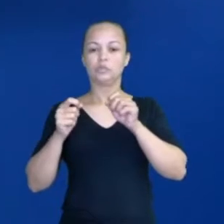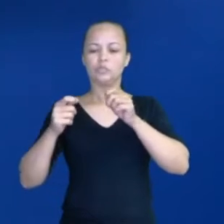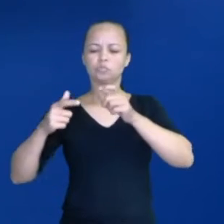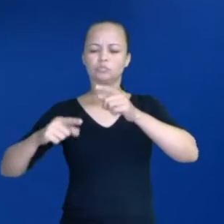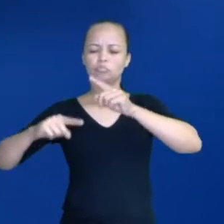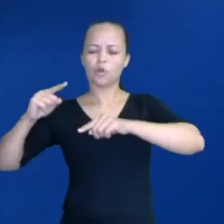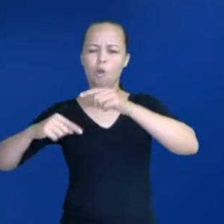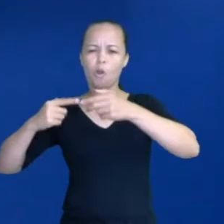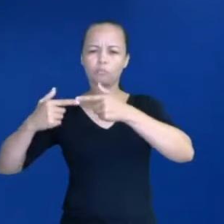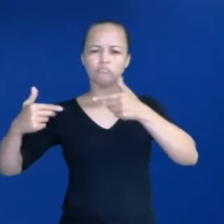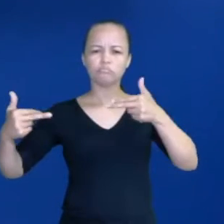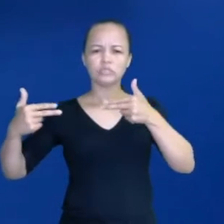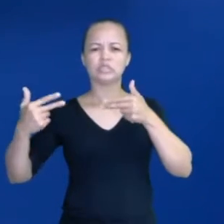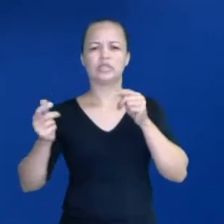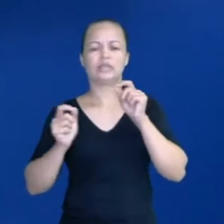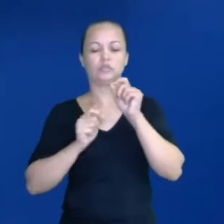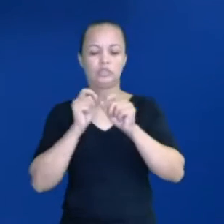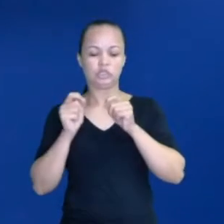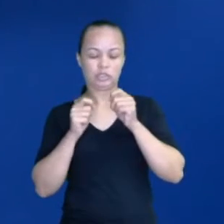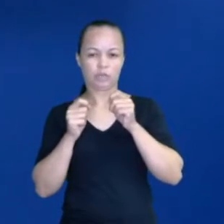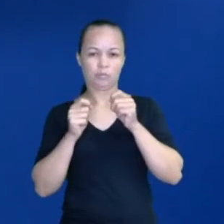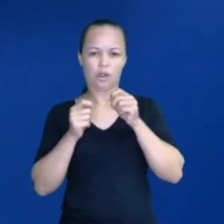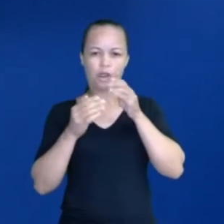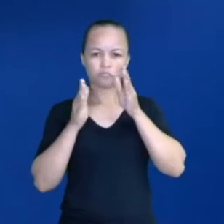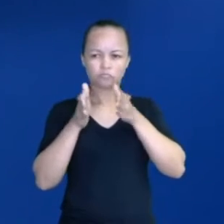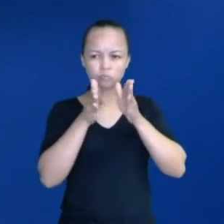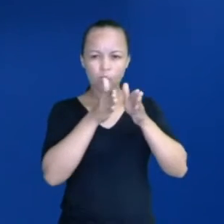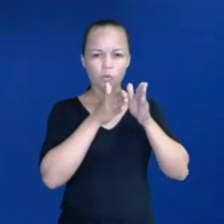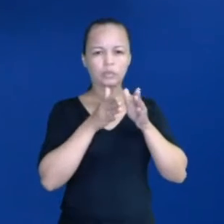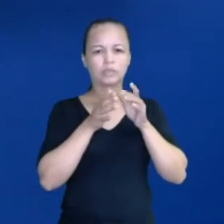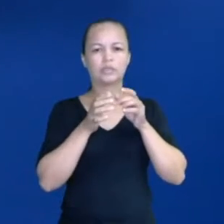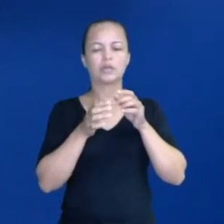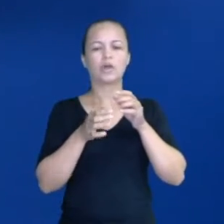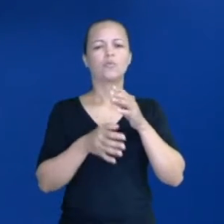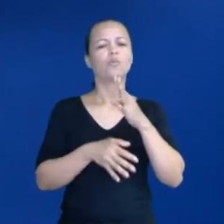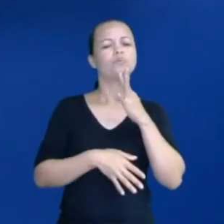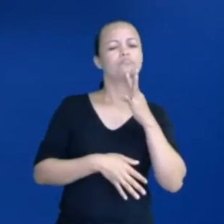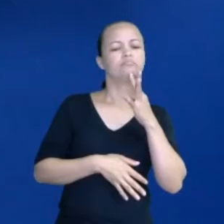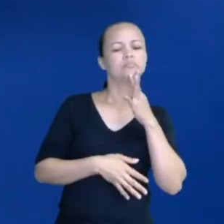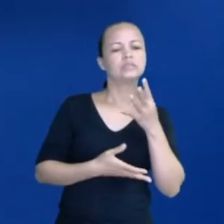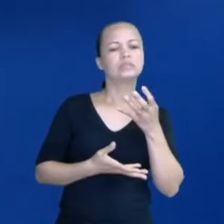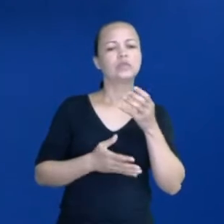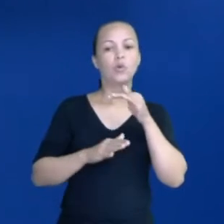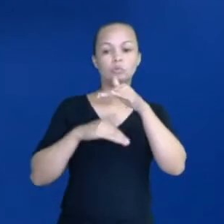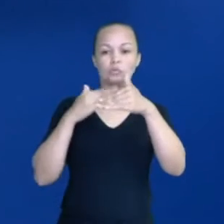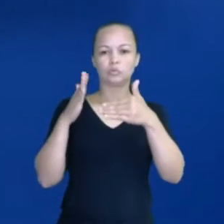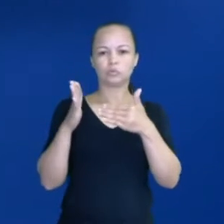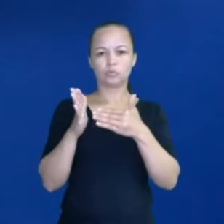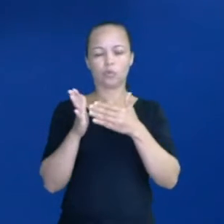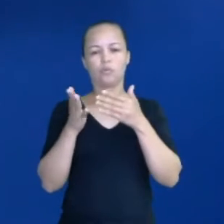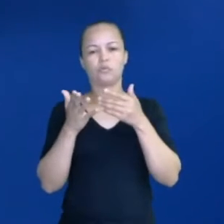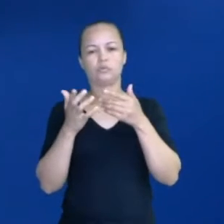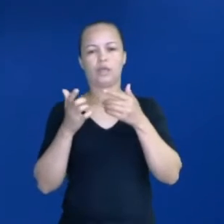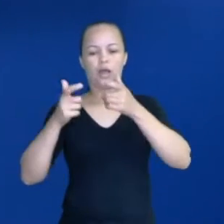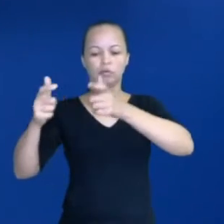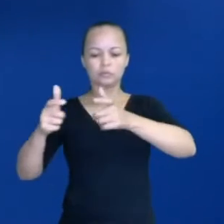em um sistema de coordenadas conhecidos. Toda